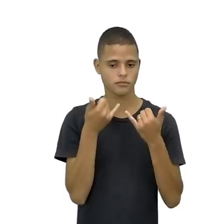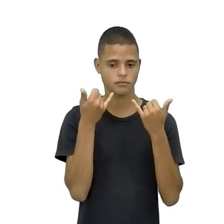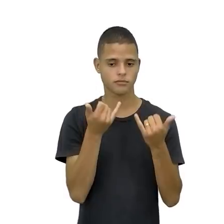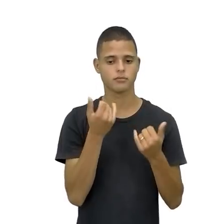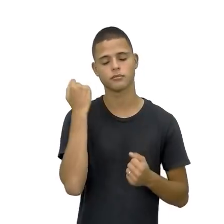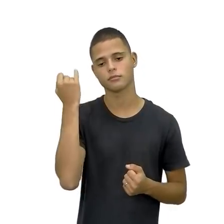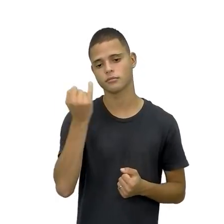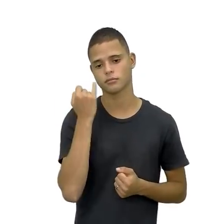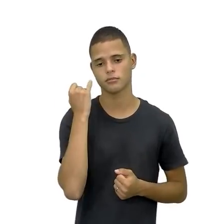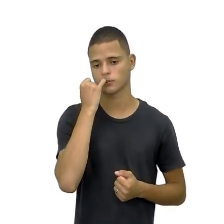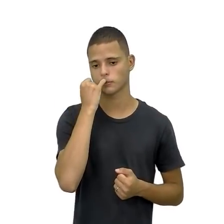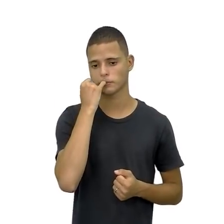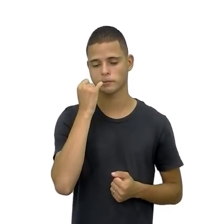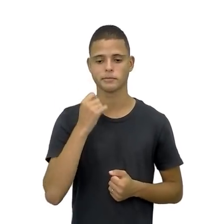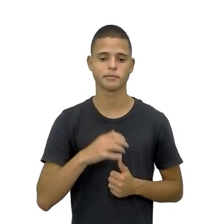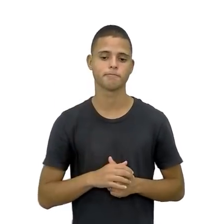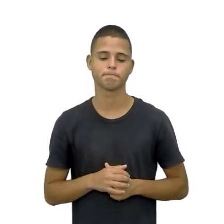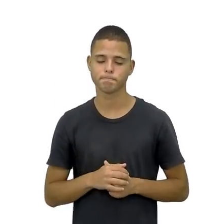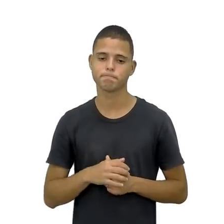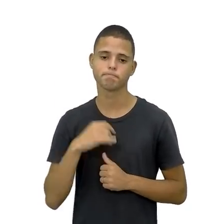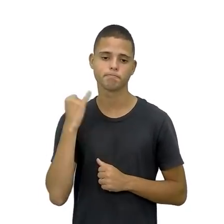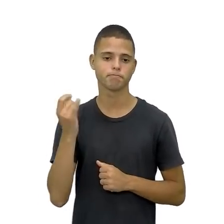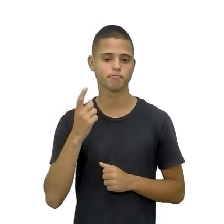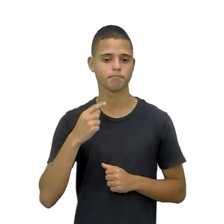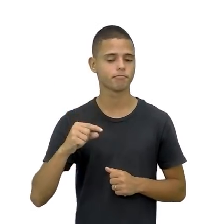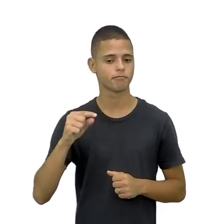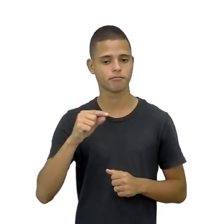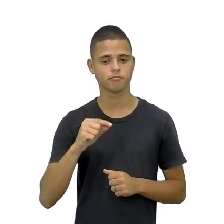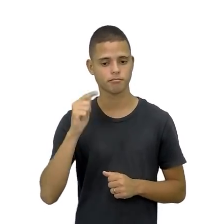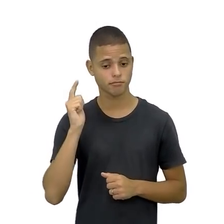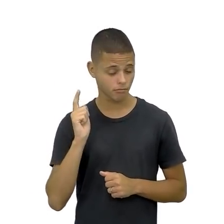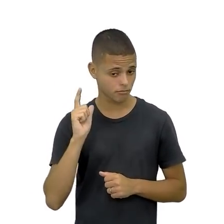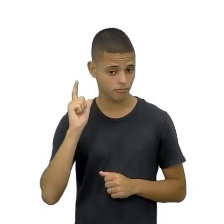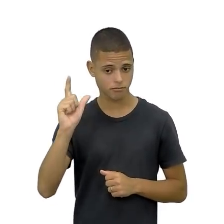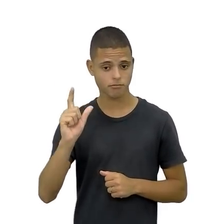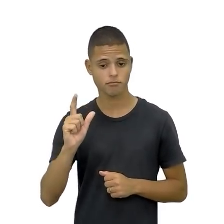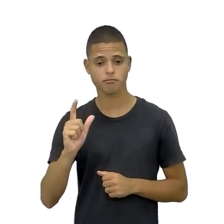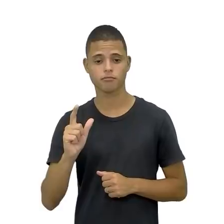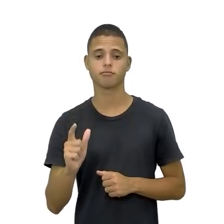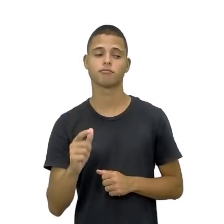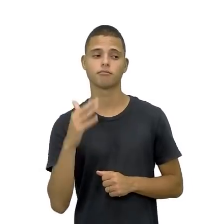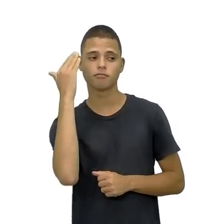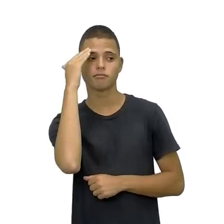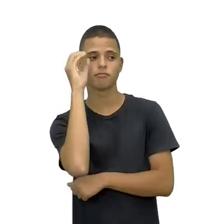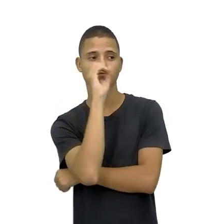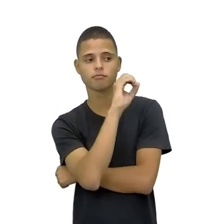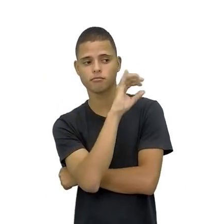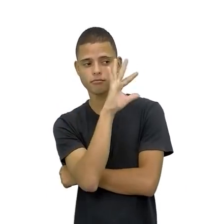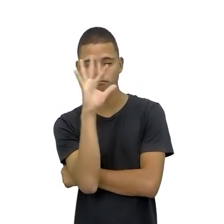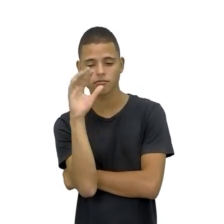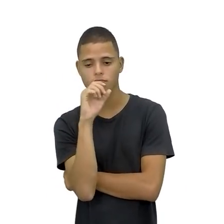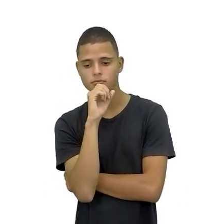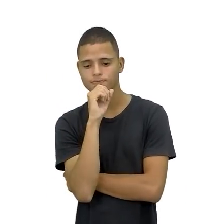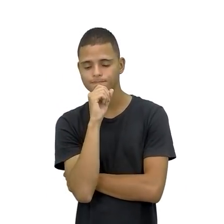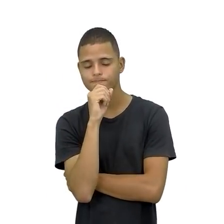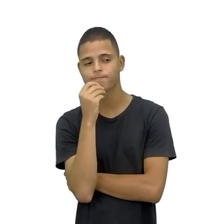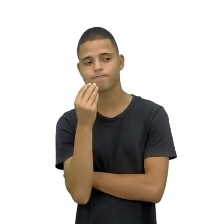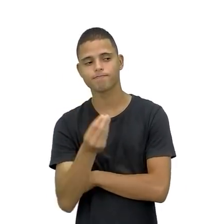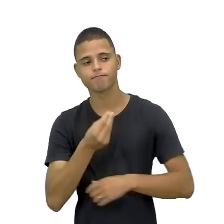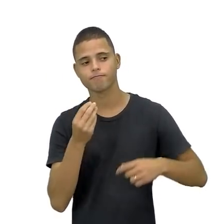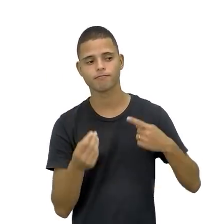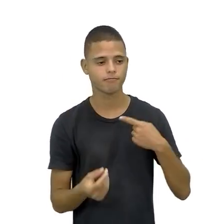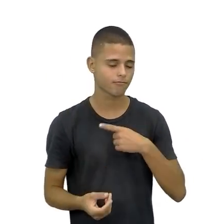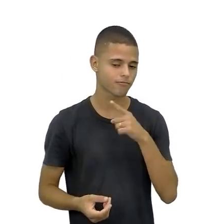né? Mas é importante que nós possamos ter esse olhar, né, pensando como nós